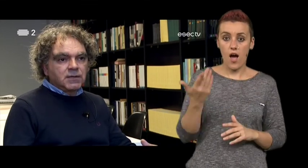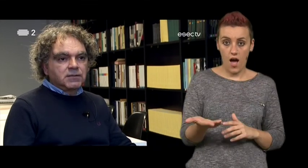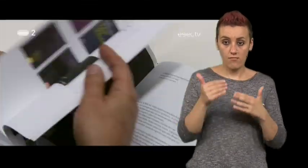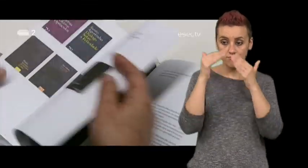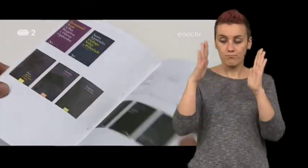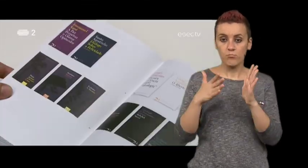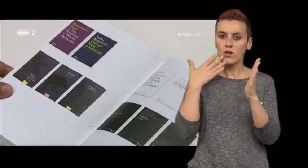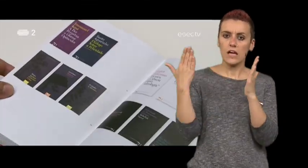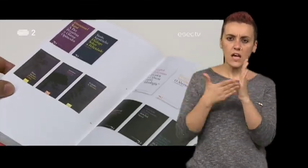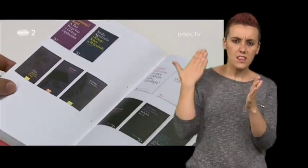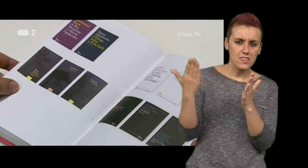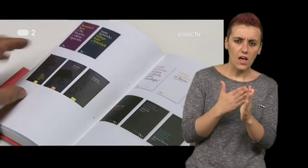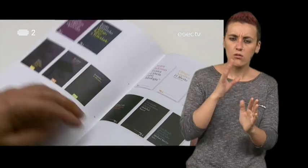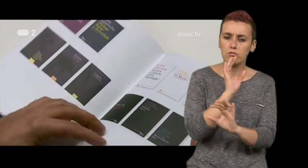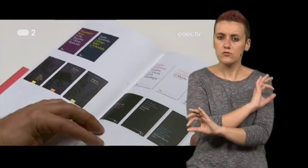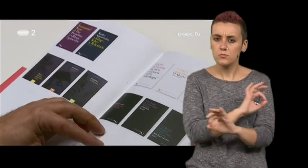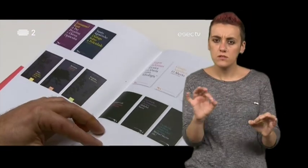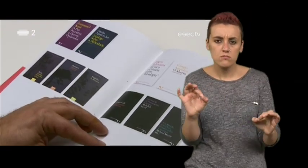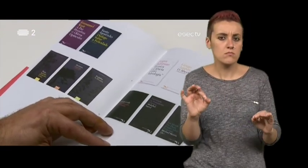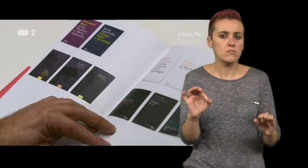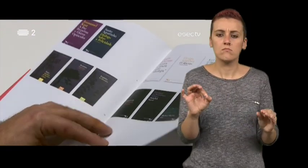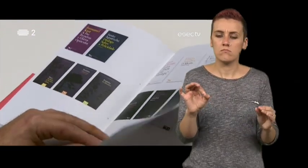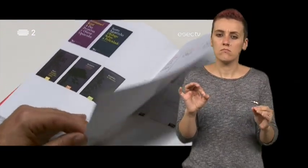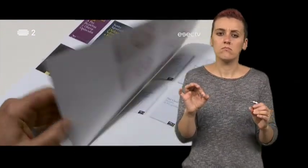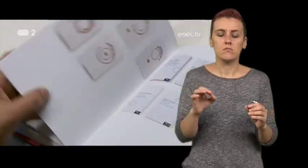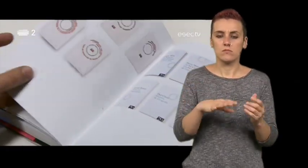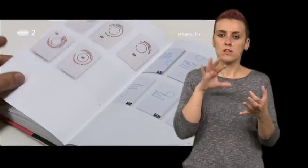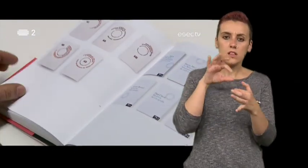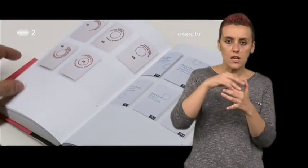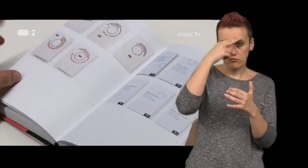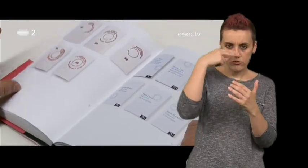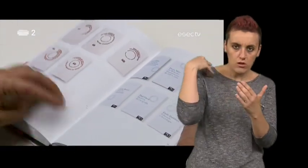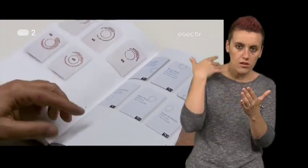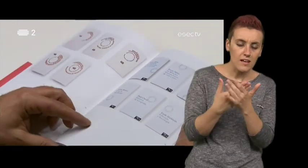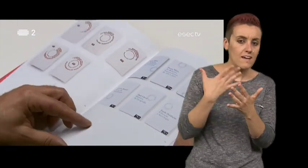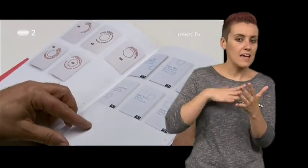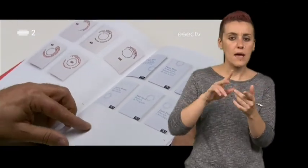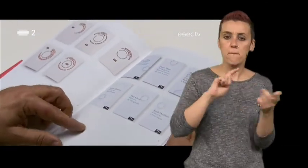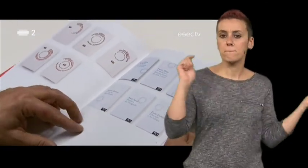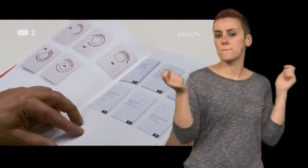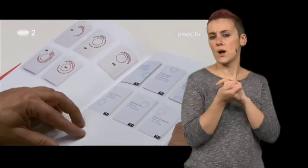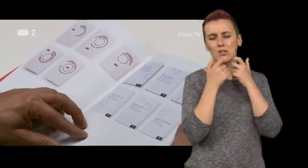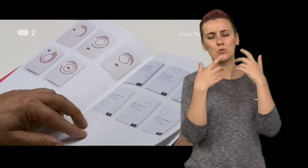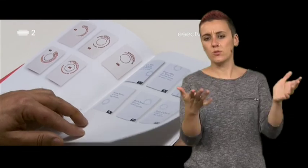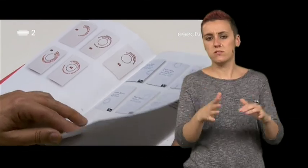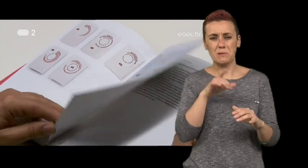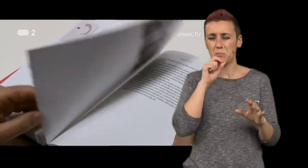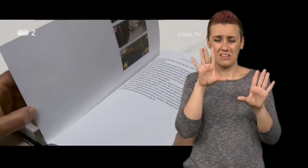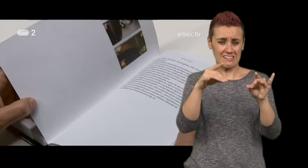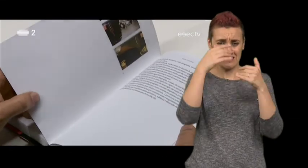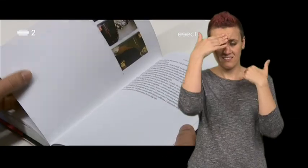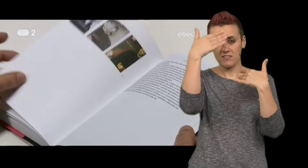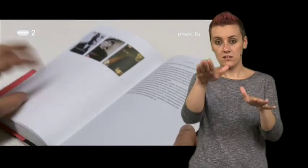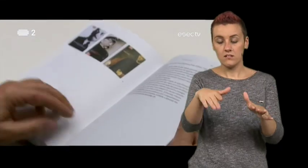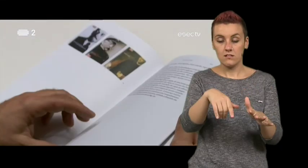editora, tem um catálogo fantástico, do ponto de vista até histórico, renovem isto tudo, podem mexer no